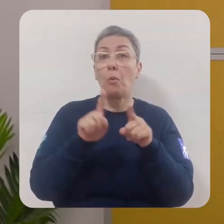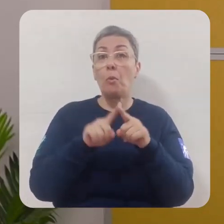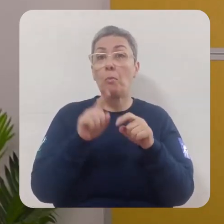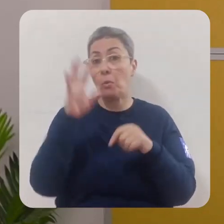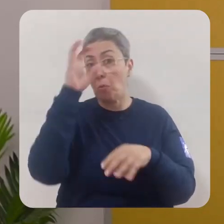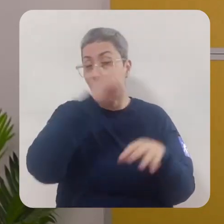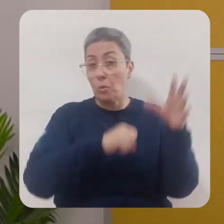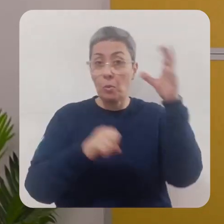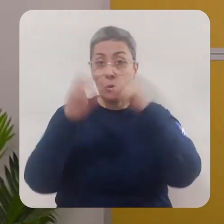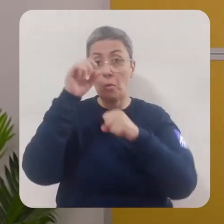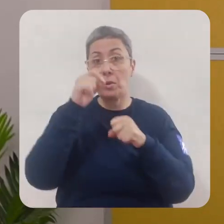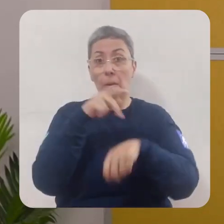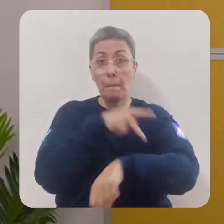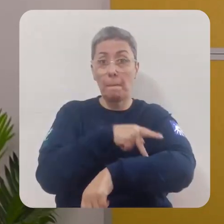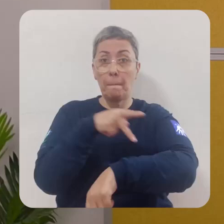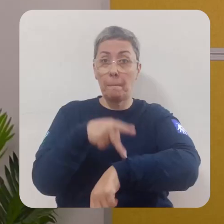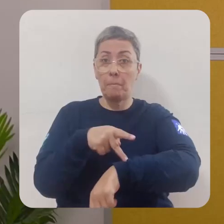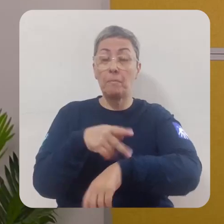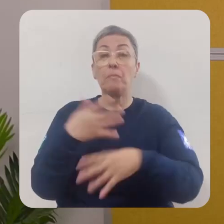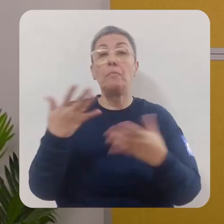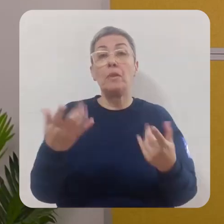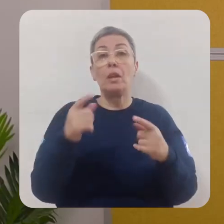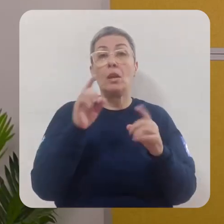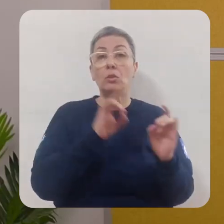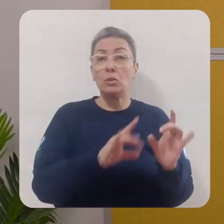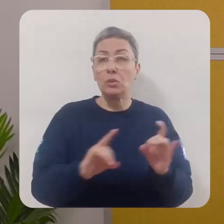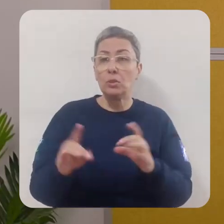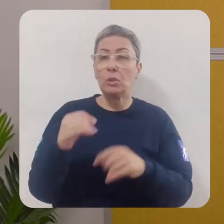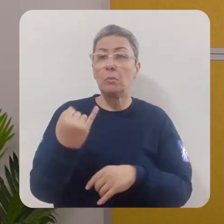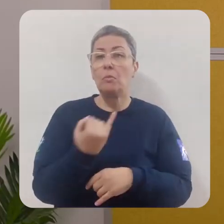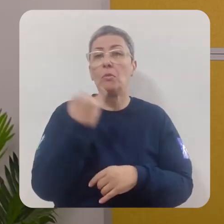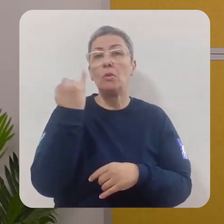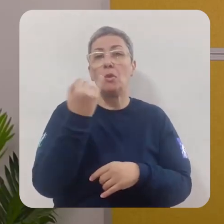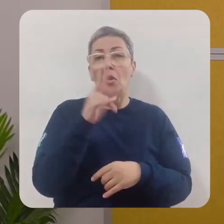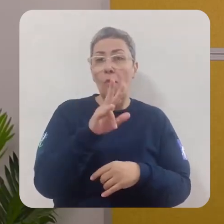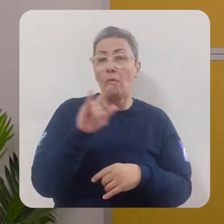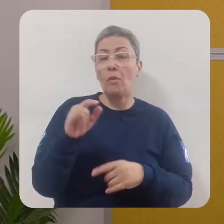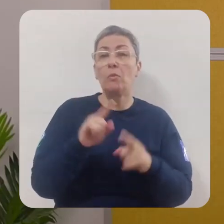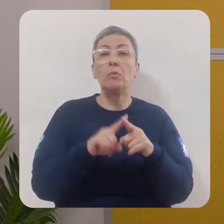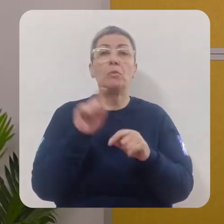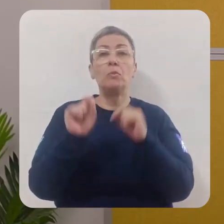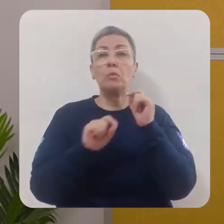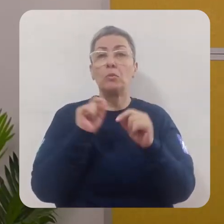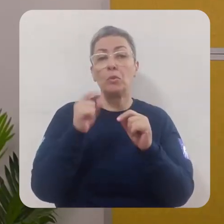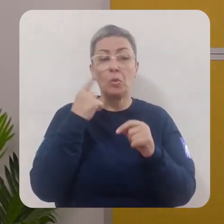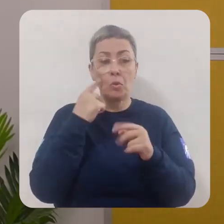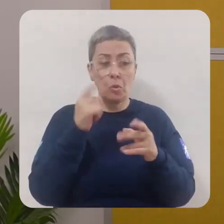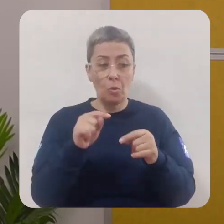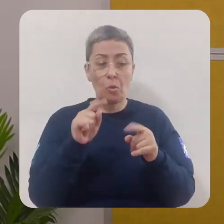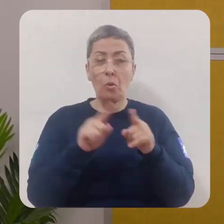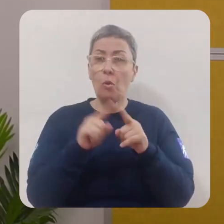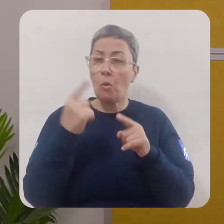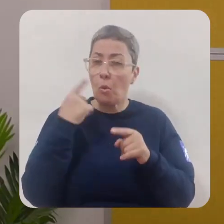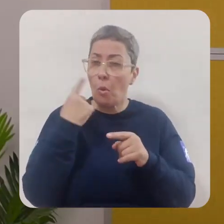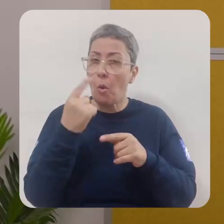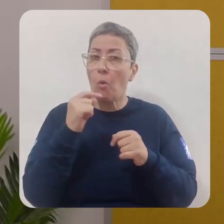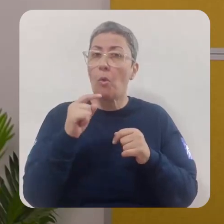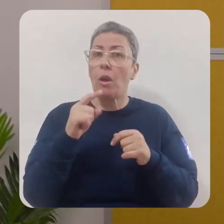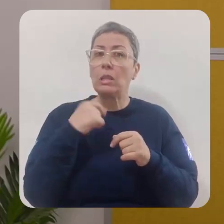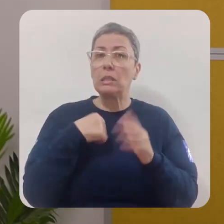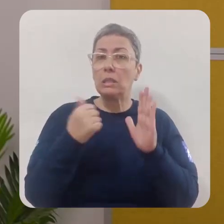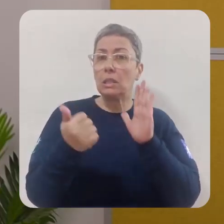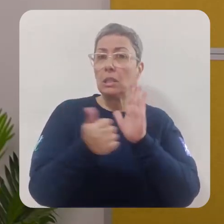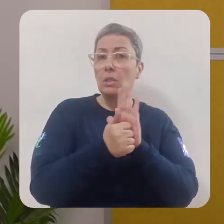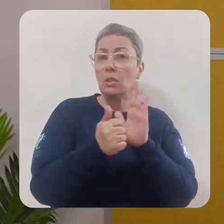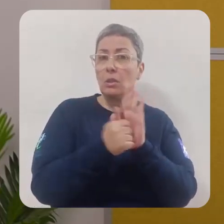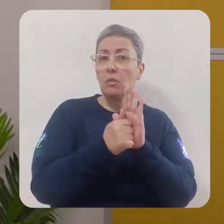um instrumento de aprendizagem pedagógico. Então, a rotina ela é tão importante que você vai fazer o quê? Ó, dá uma olhadinha aqui. Você